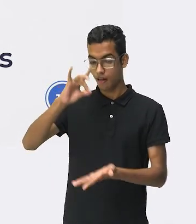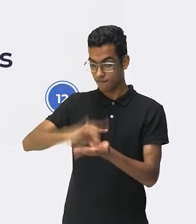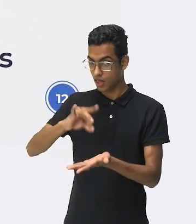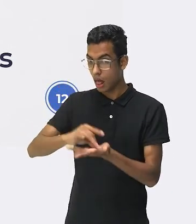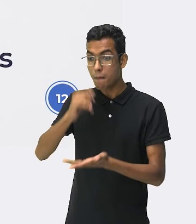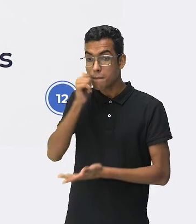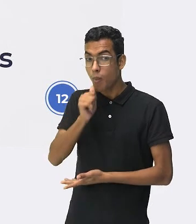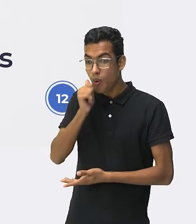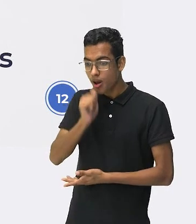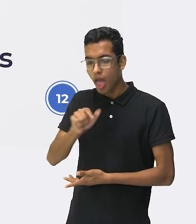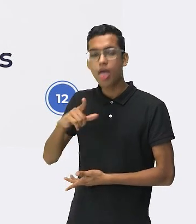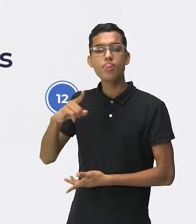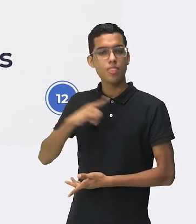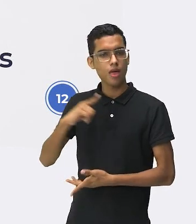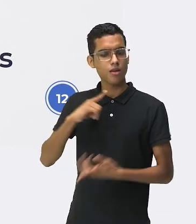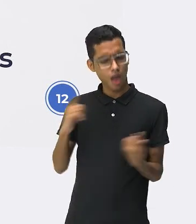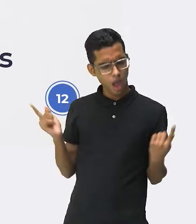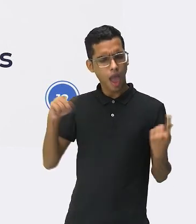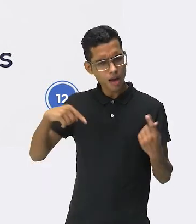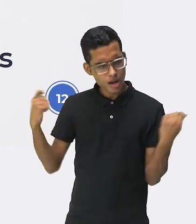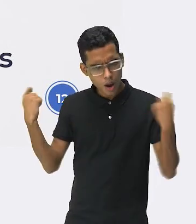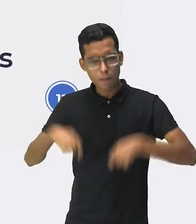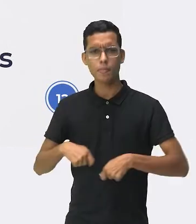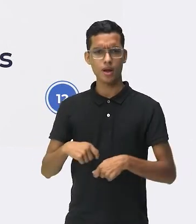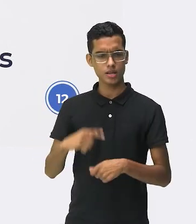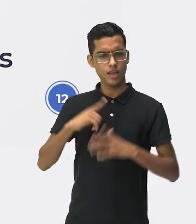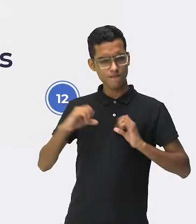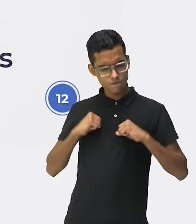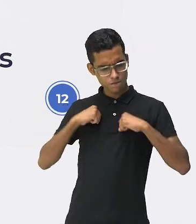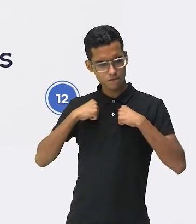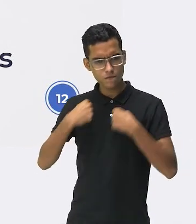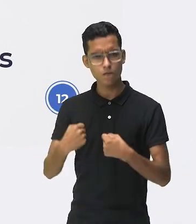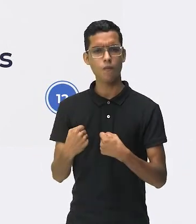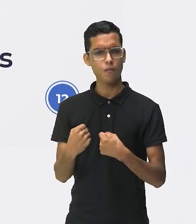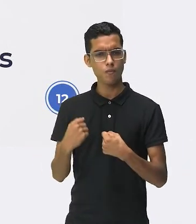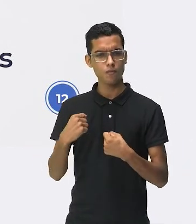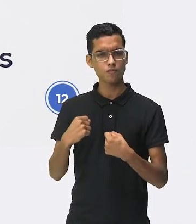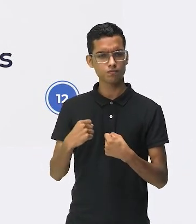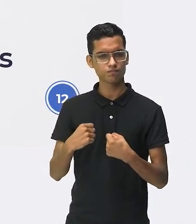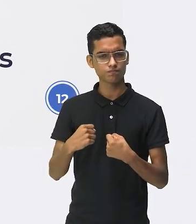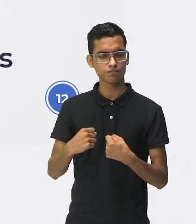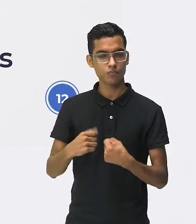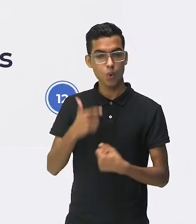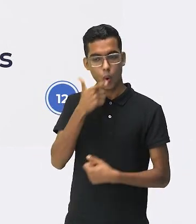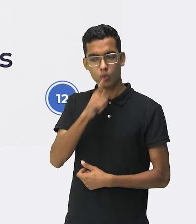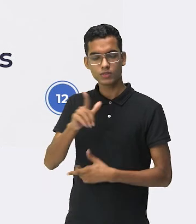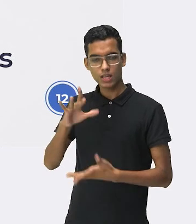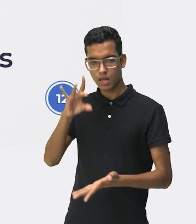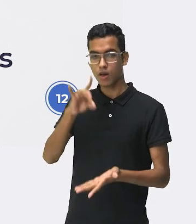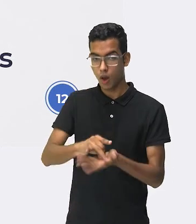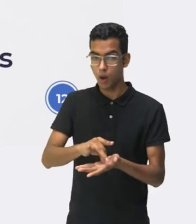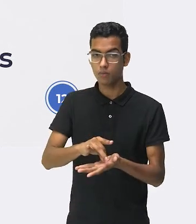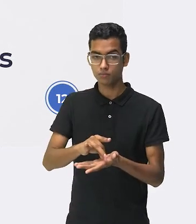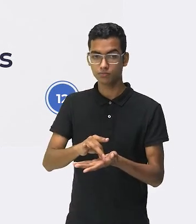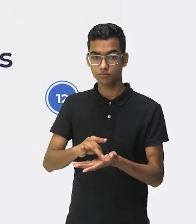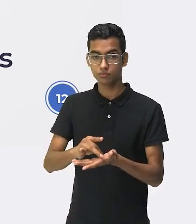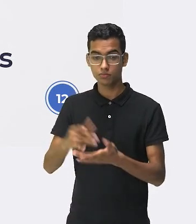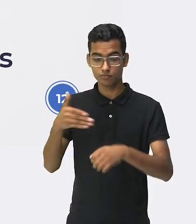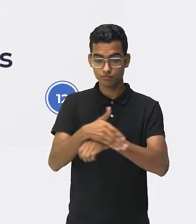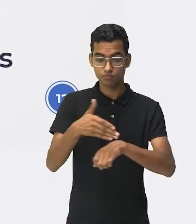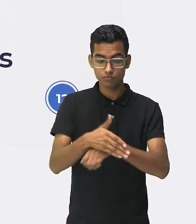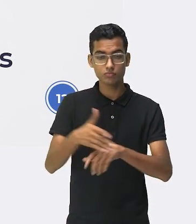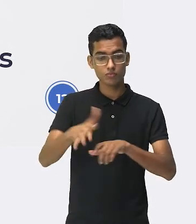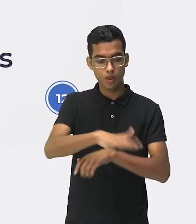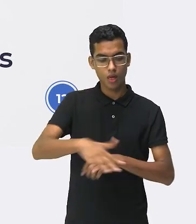de competição, de competir, tem força, né? Tem todas as valências físicas necessárias para se competir aí